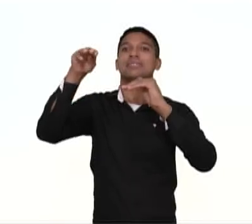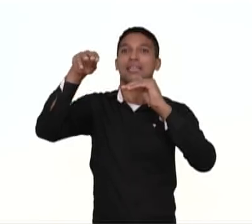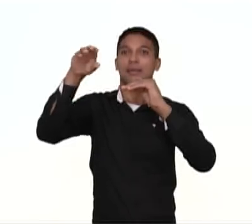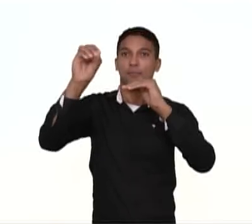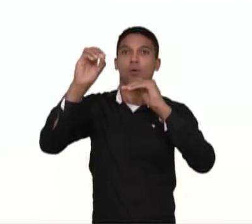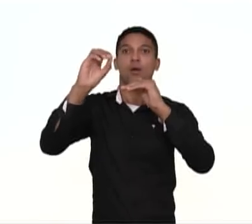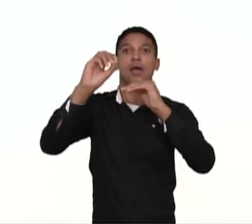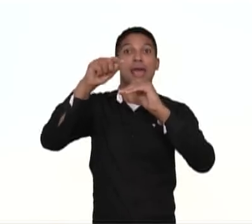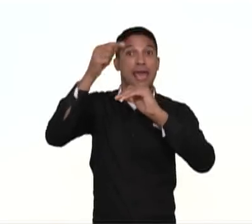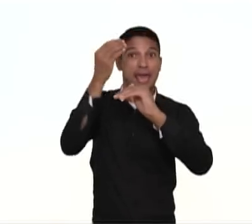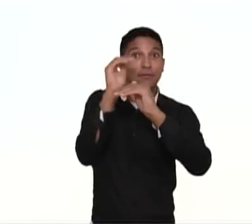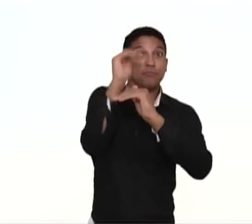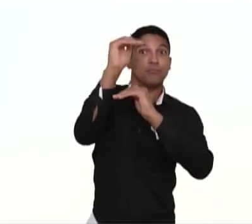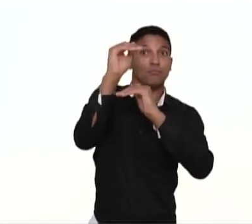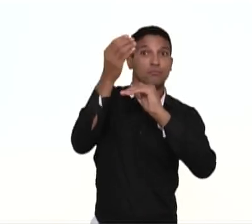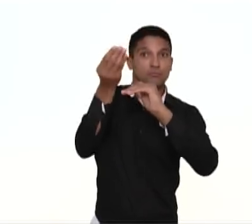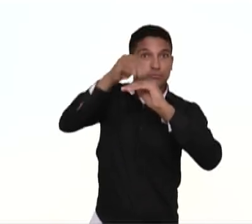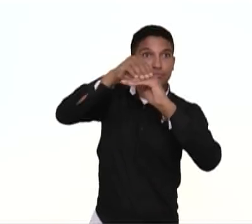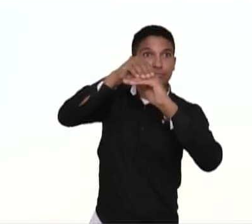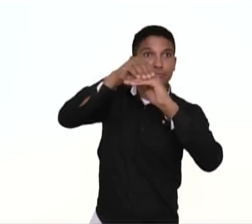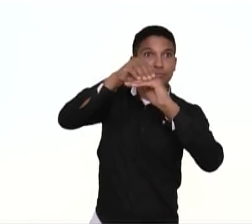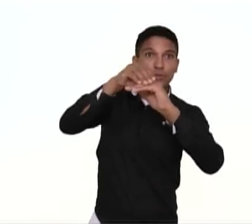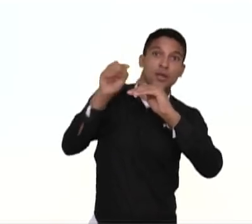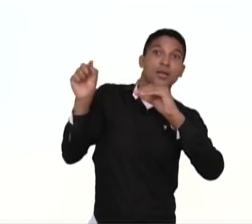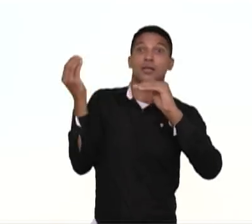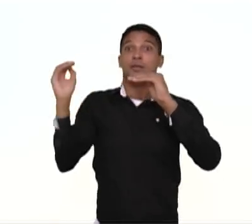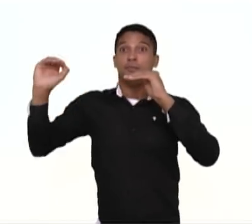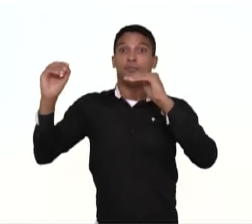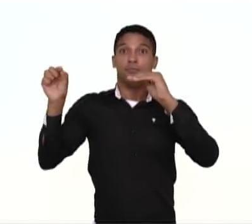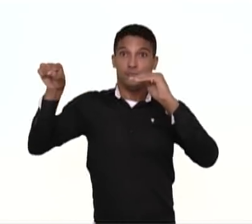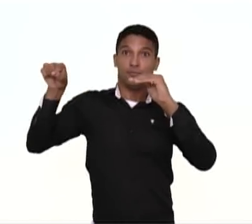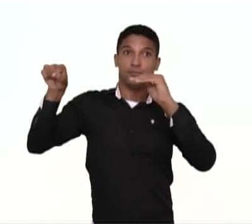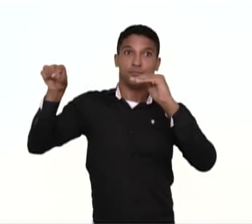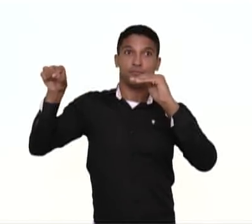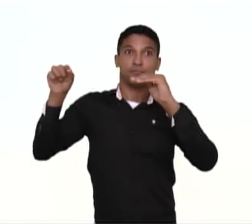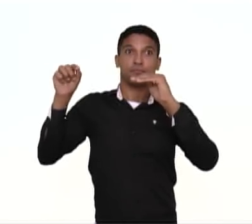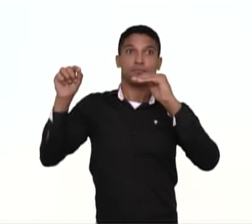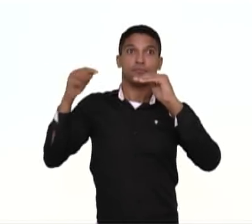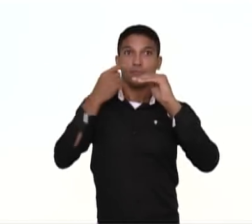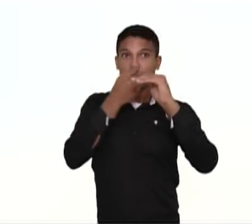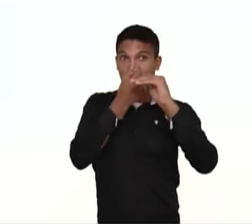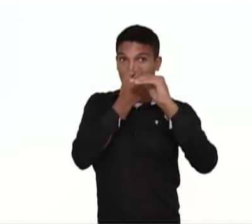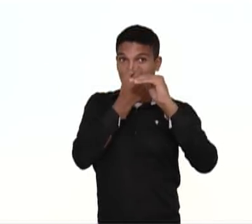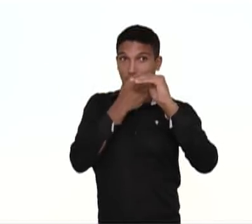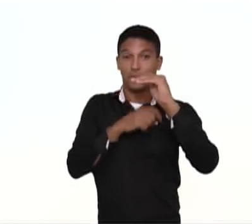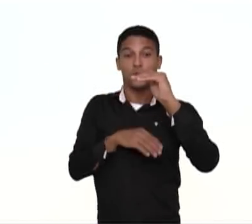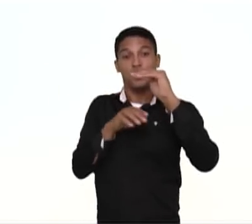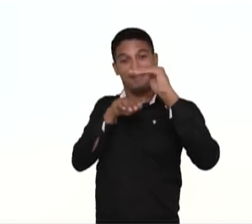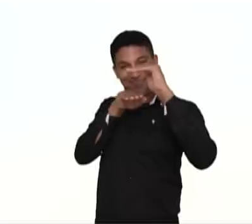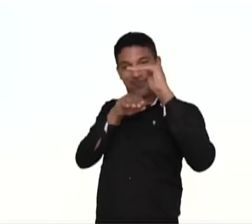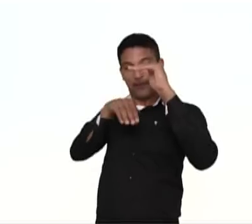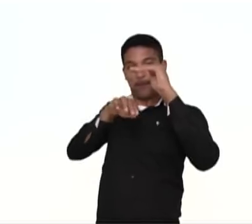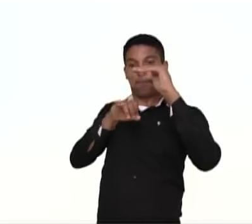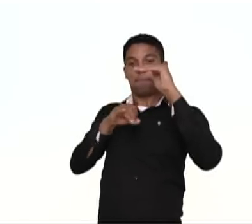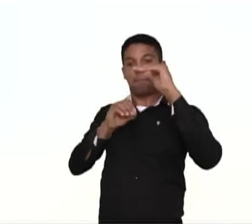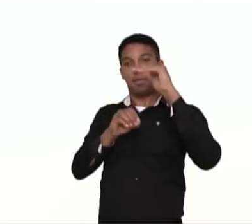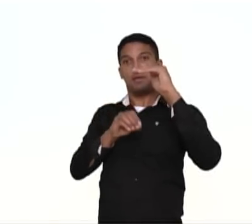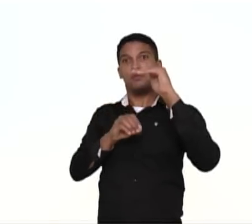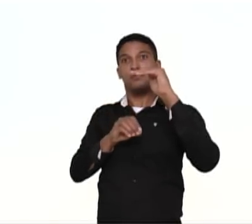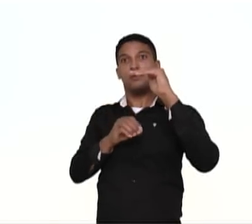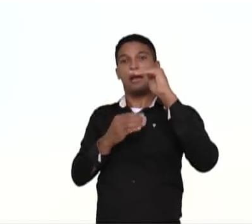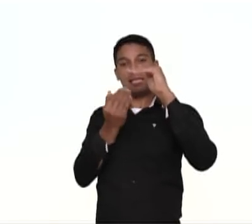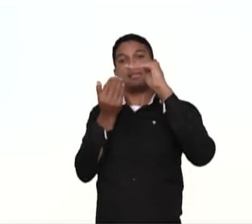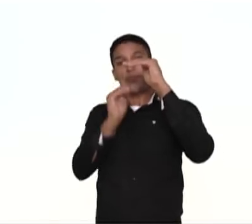último. Então, eles ficam nos extremos. E eles são chamados de extremos. E os meios, 3 e 4. Ok?